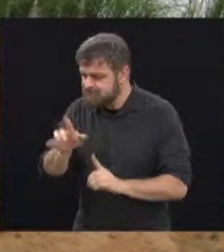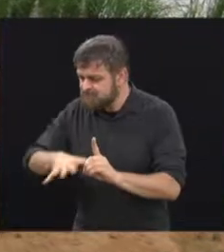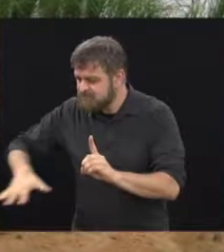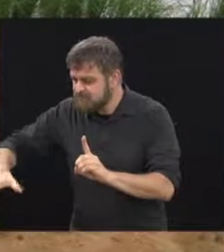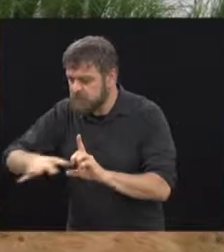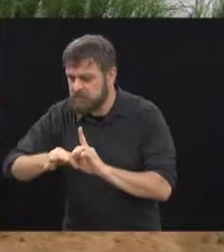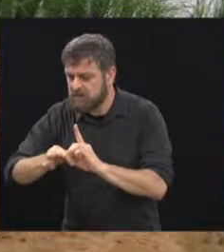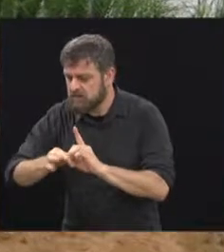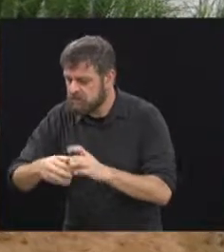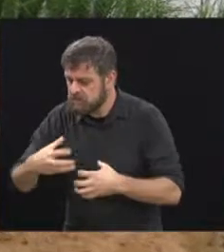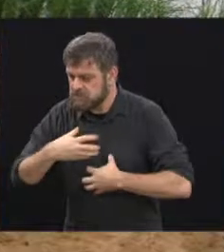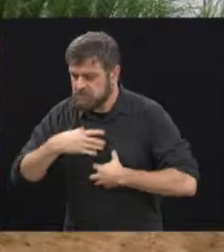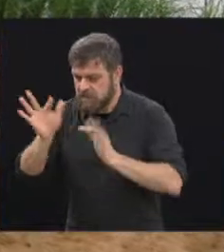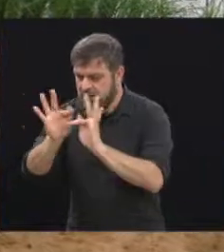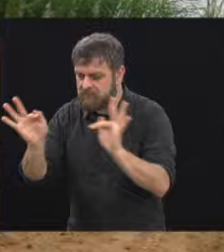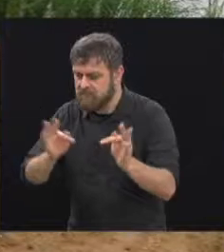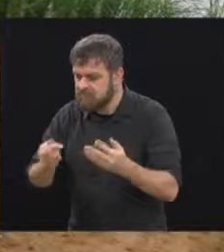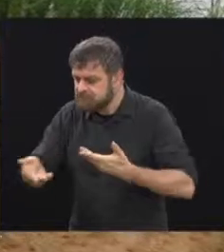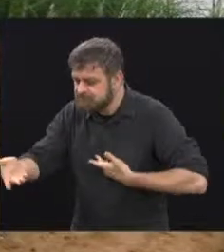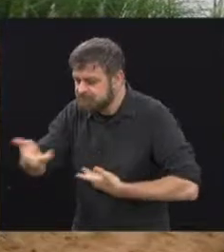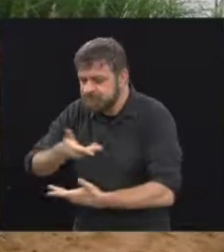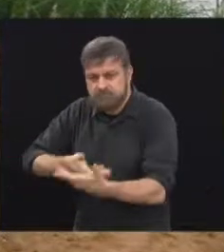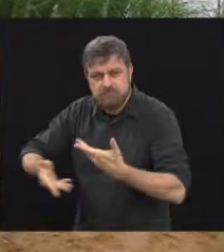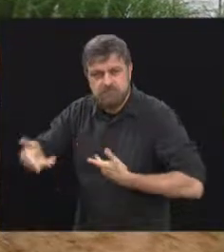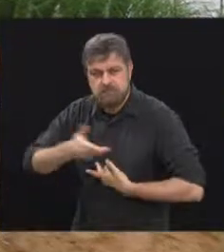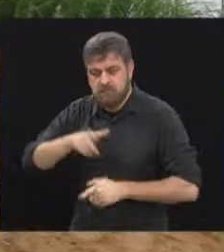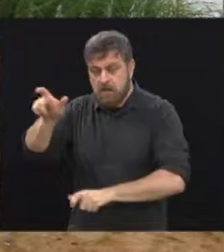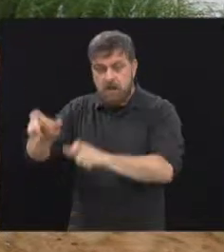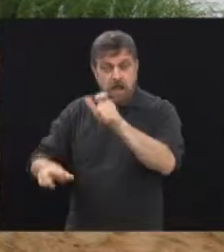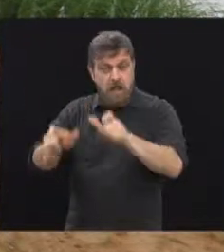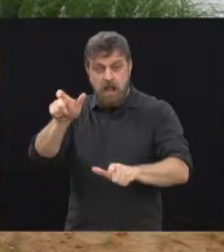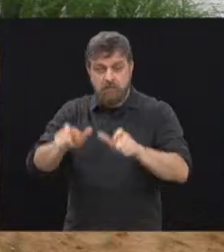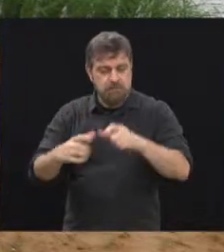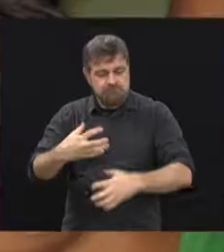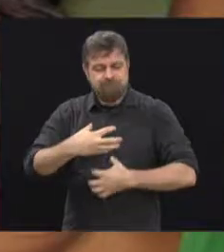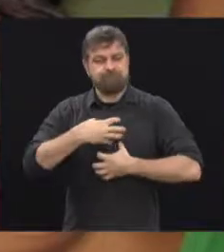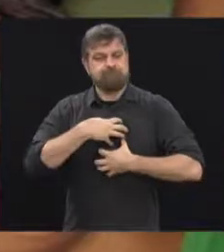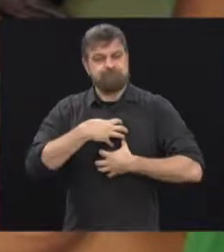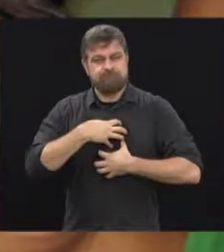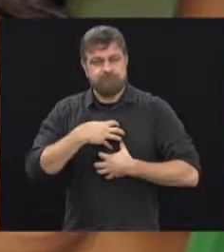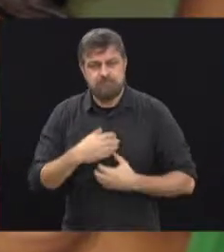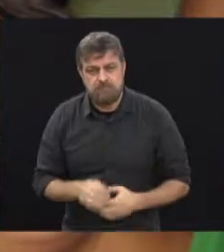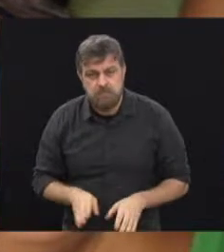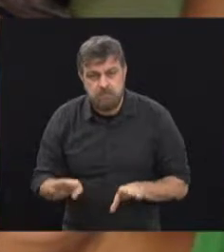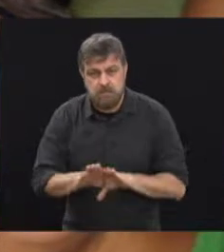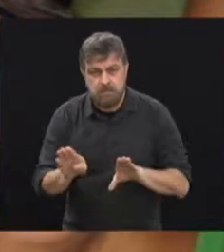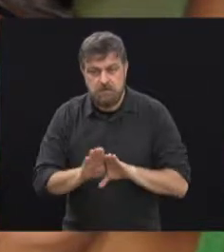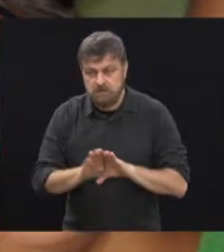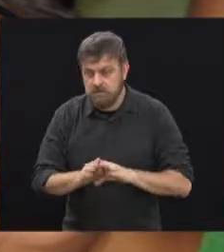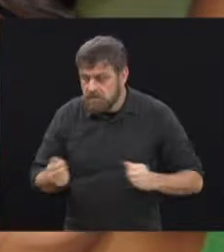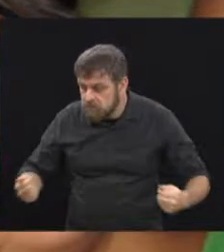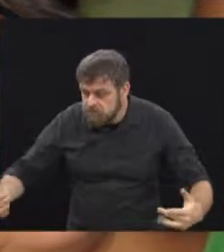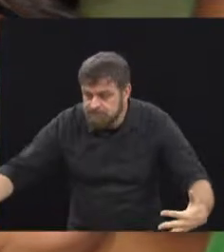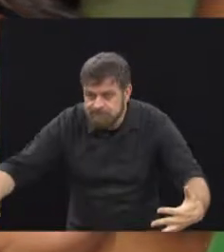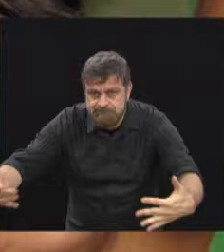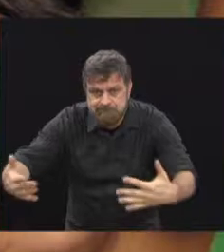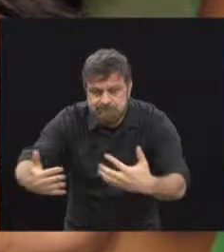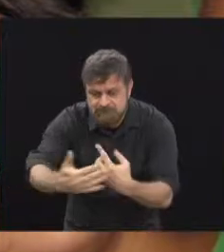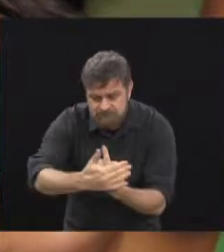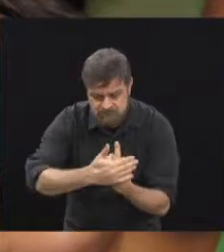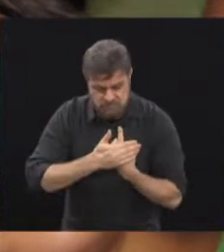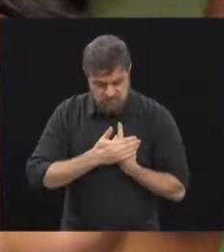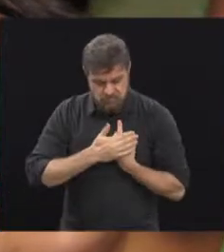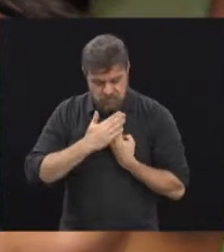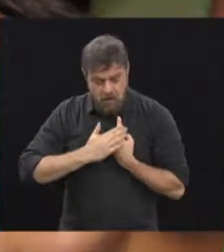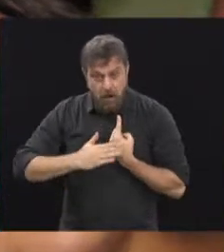sentir felicidade da comunidade, das pessoas, e eu senti muito acolhimento, assim, como se eu